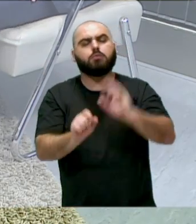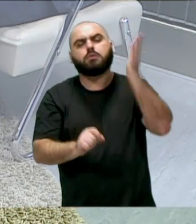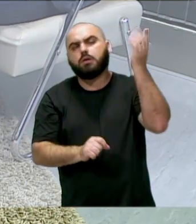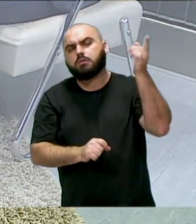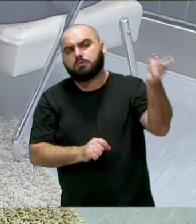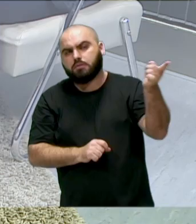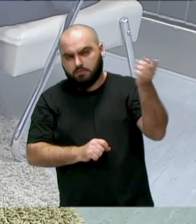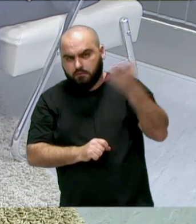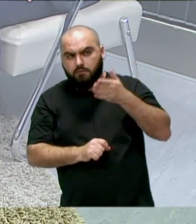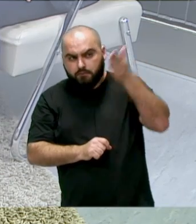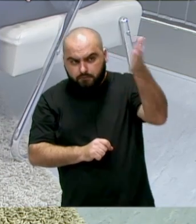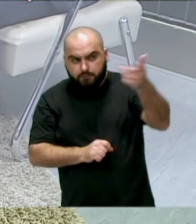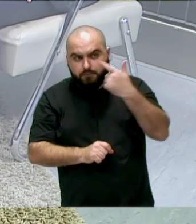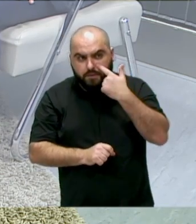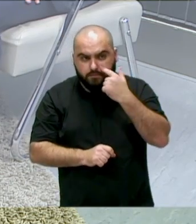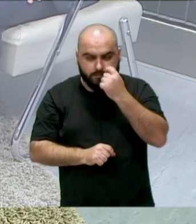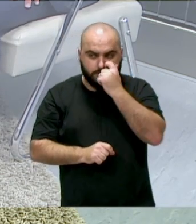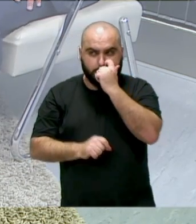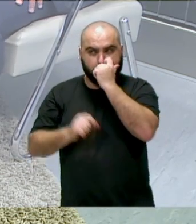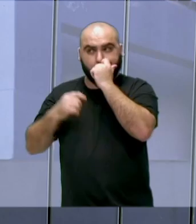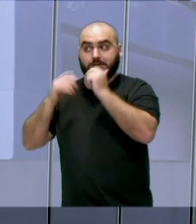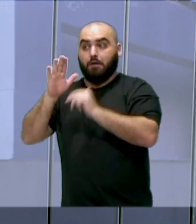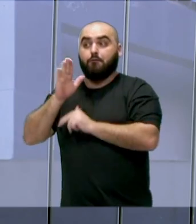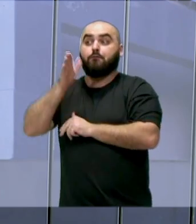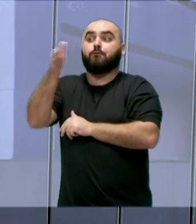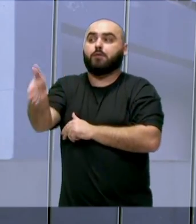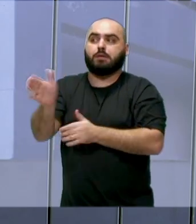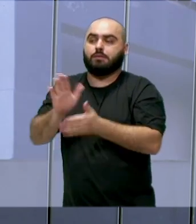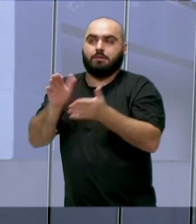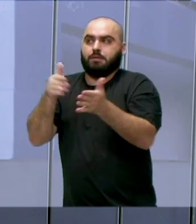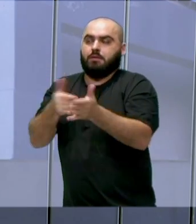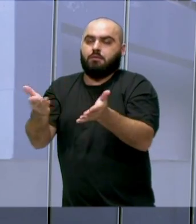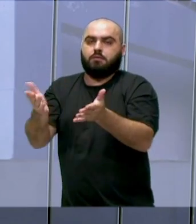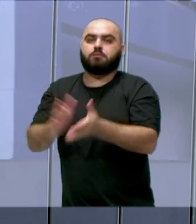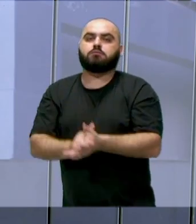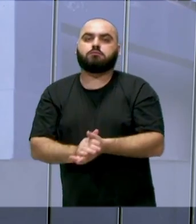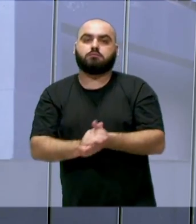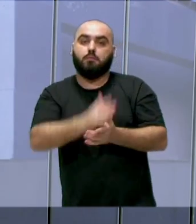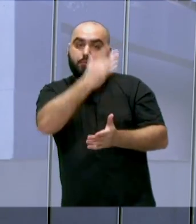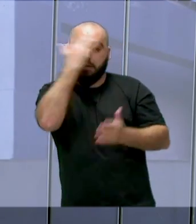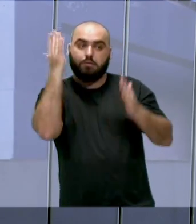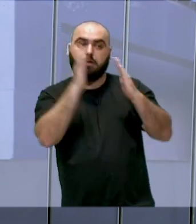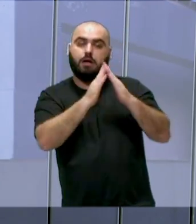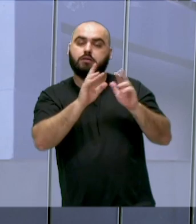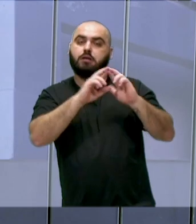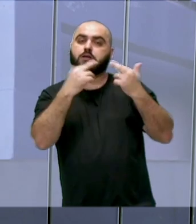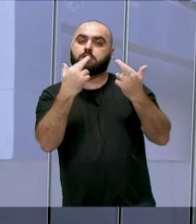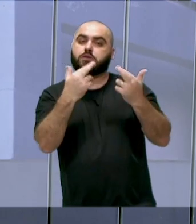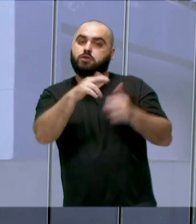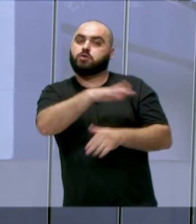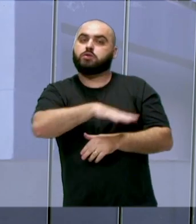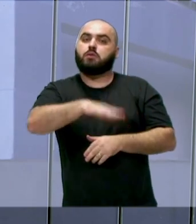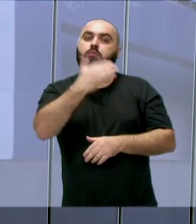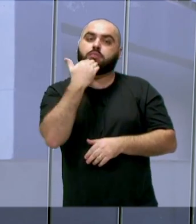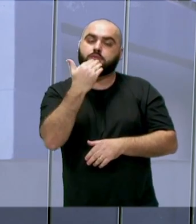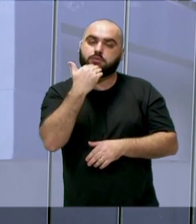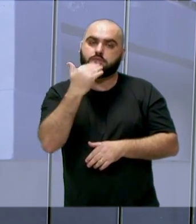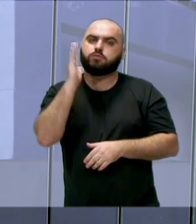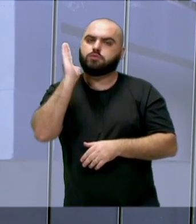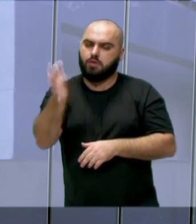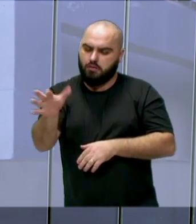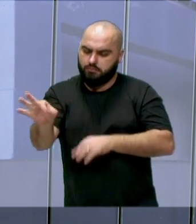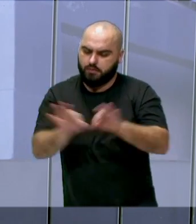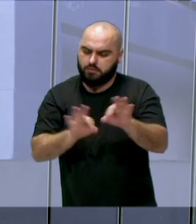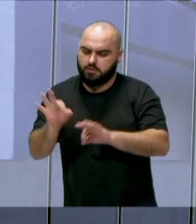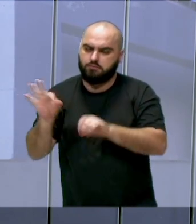local? O senhor foi até o local? Eu não cheguei até o local ainda, né? Foi uma indicação, uma solicitação dos moradores daquela região. É uma demanda que está planejada para